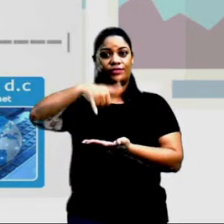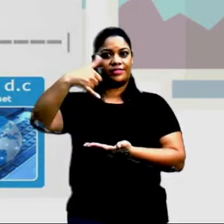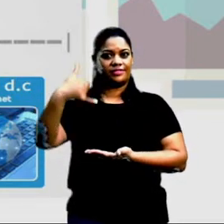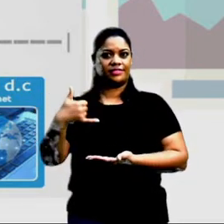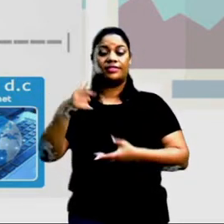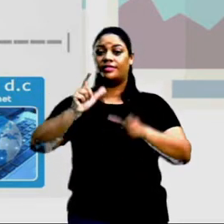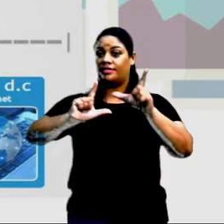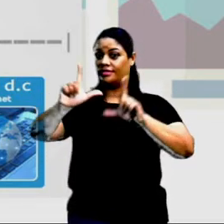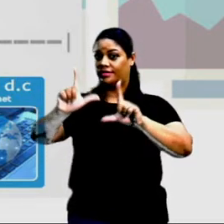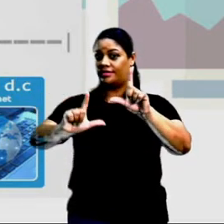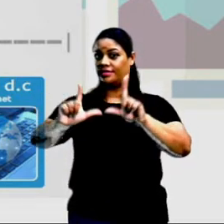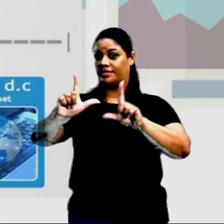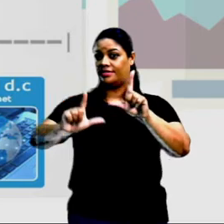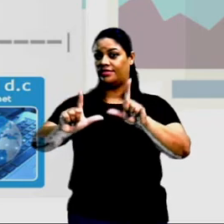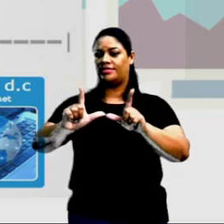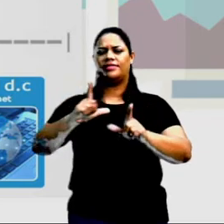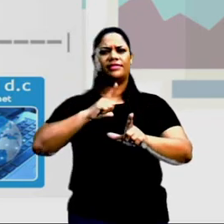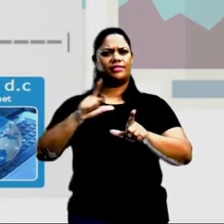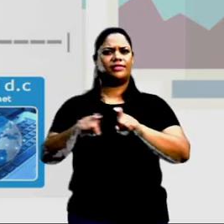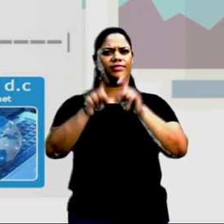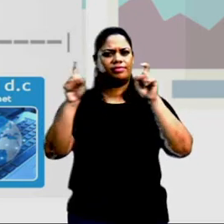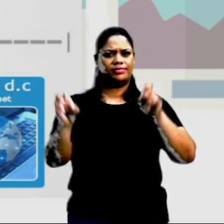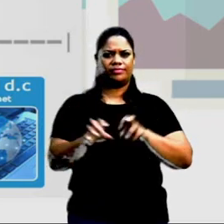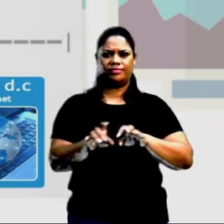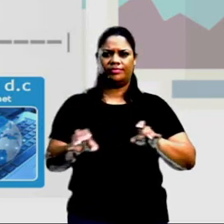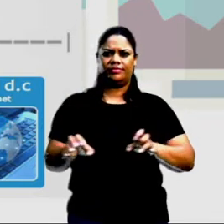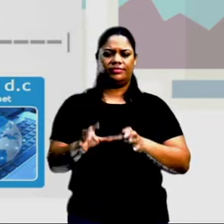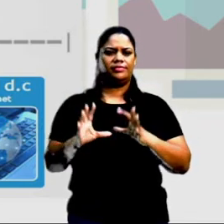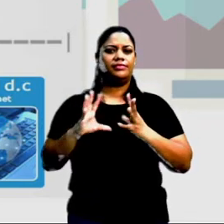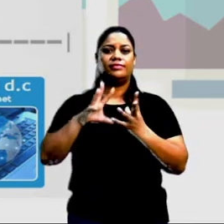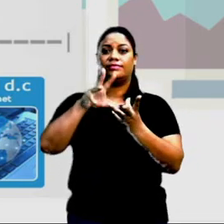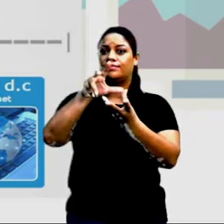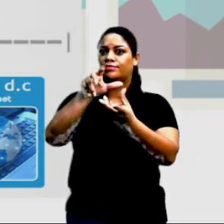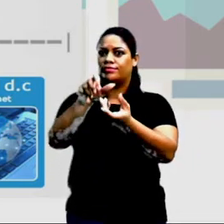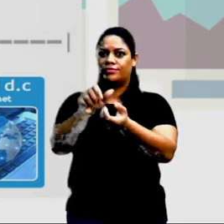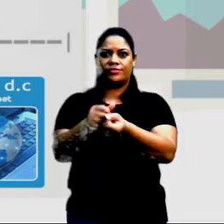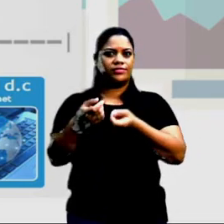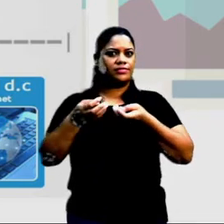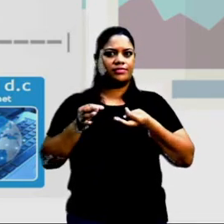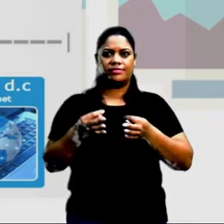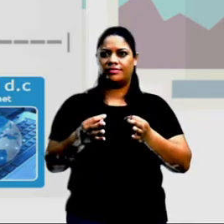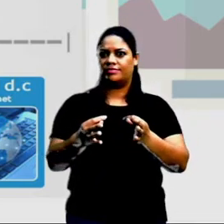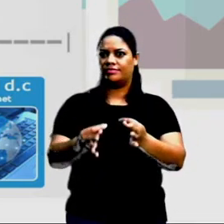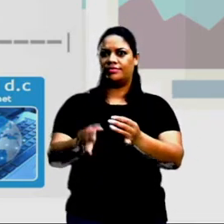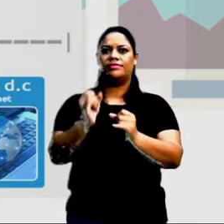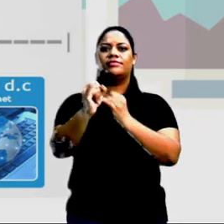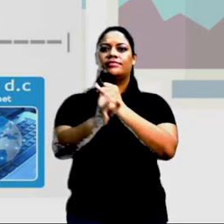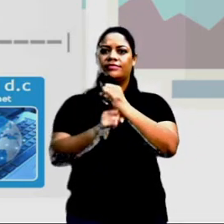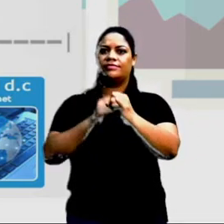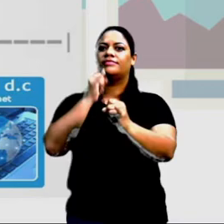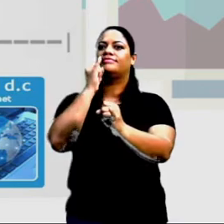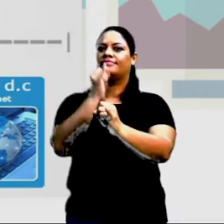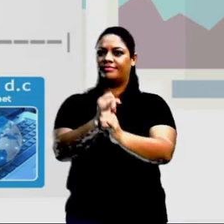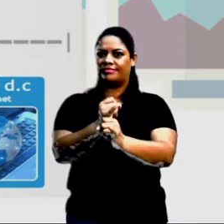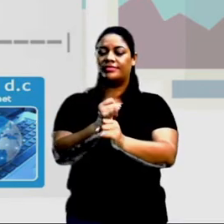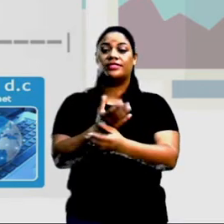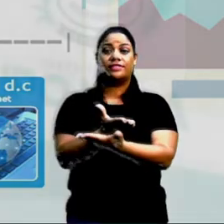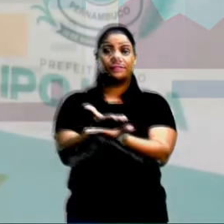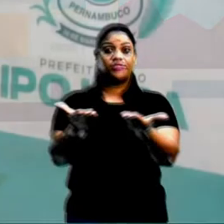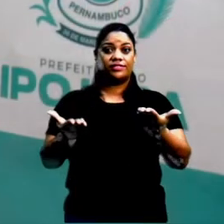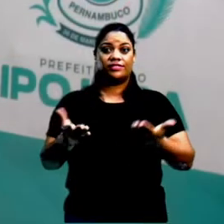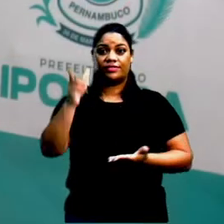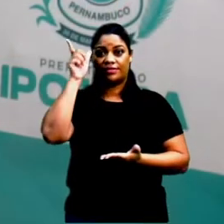TV. Hoje em dia nós já temos computadores. E esse mundo, né, que é a internet. Através da internet você